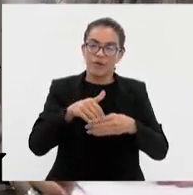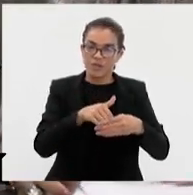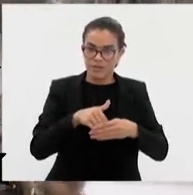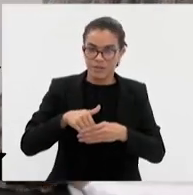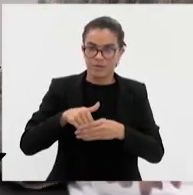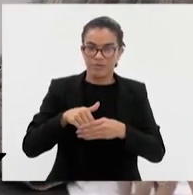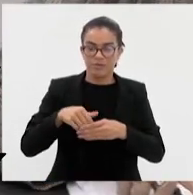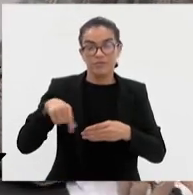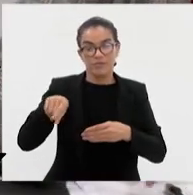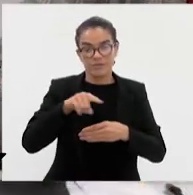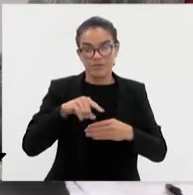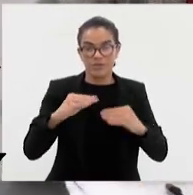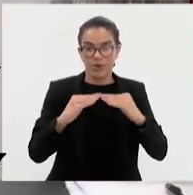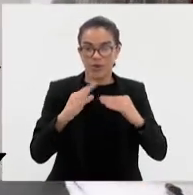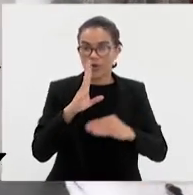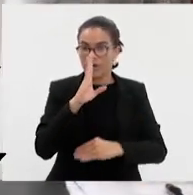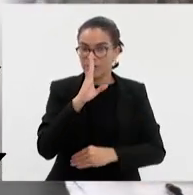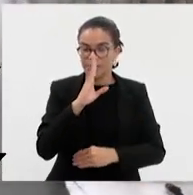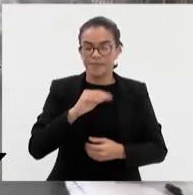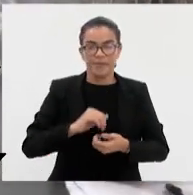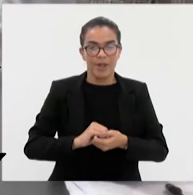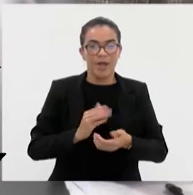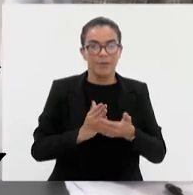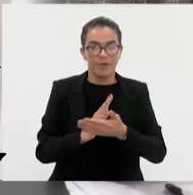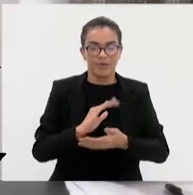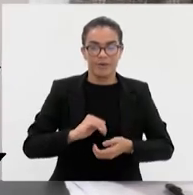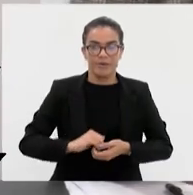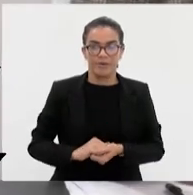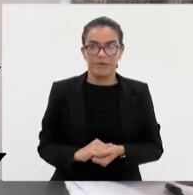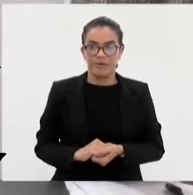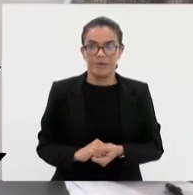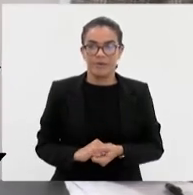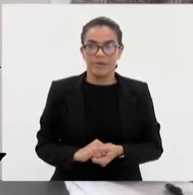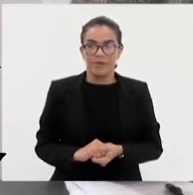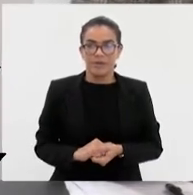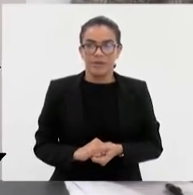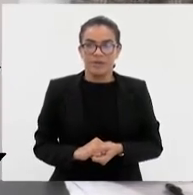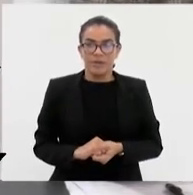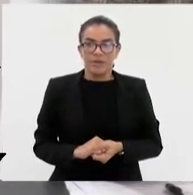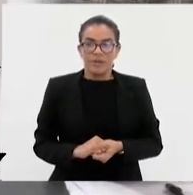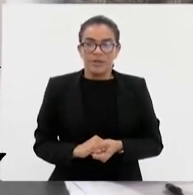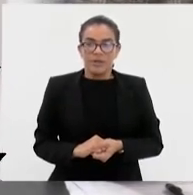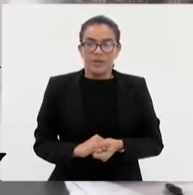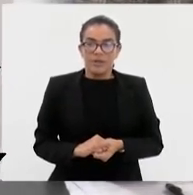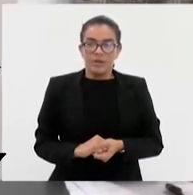votação, os que aprovam permaneçam como estão, aprovado.